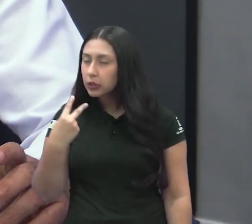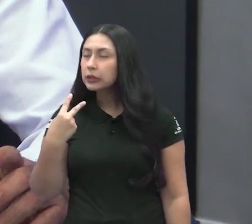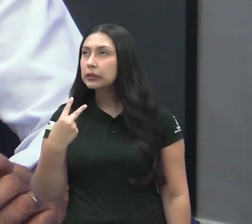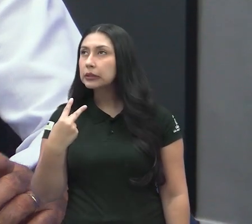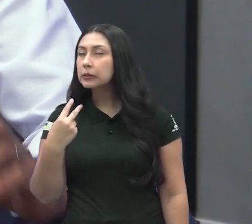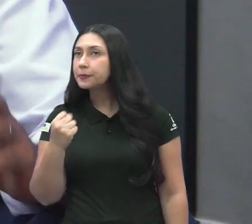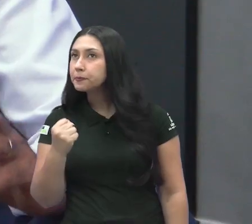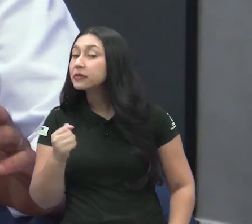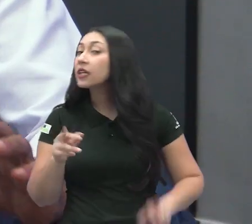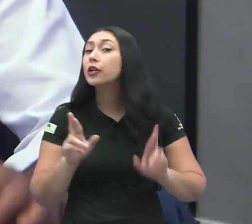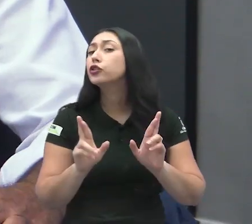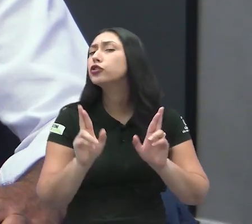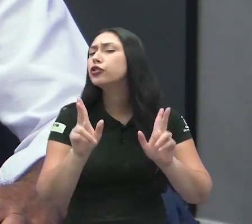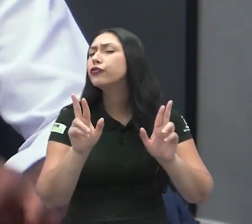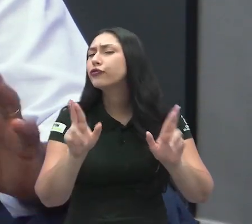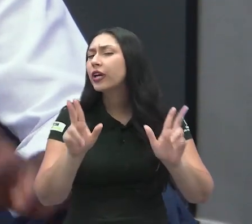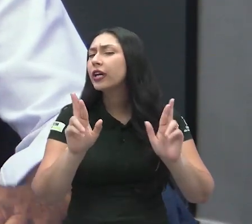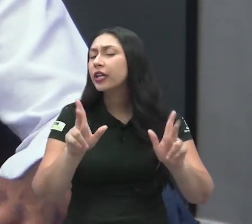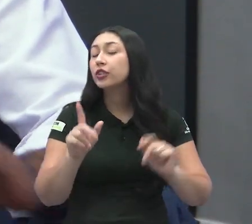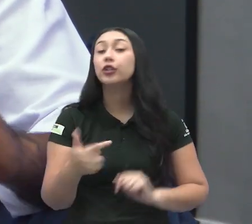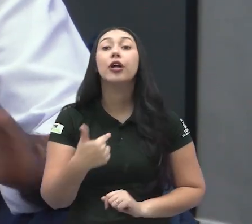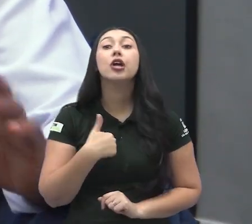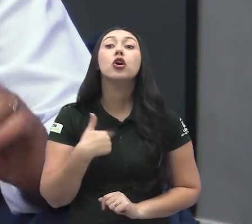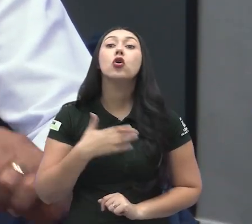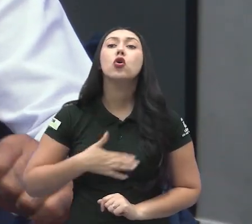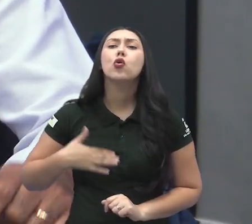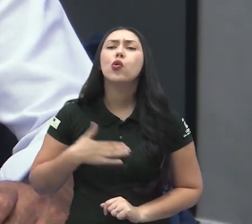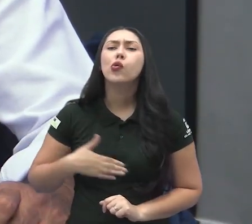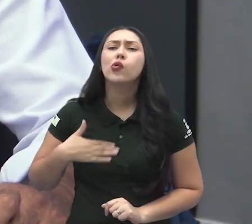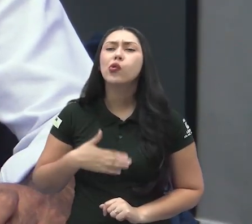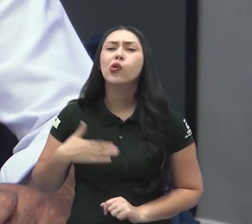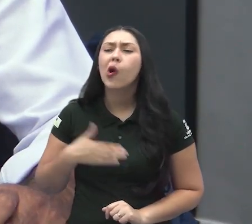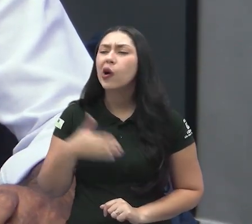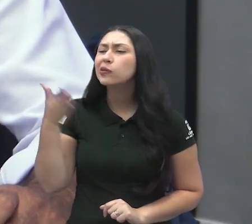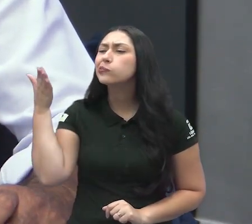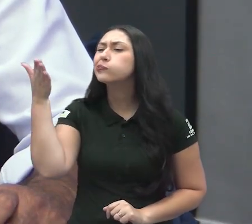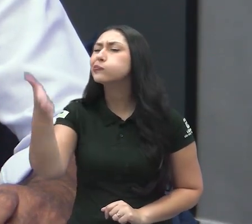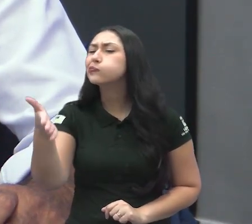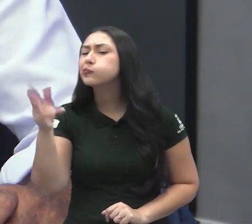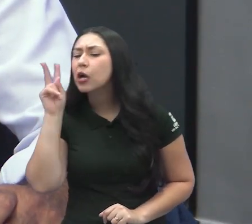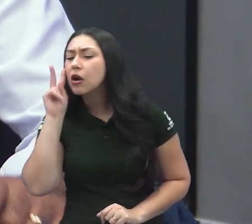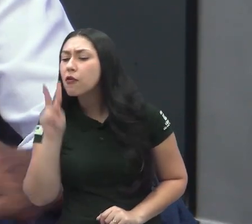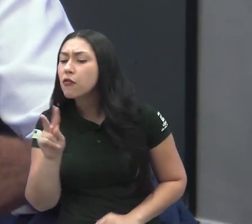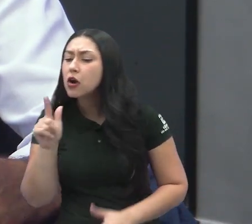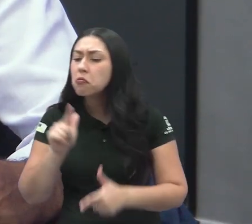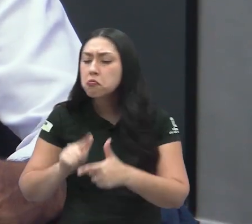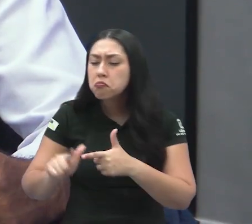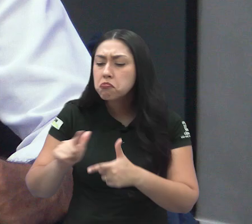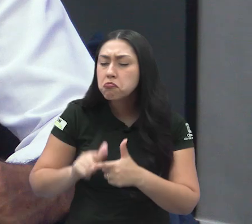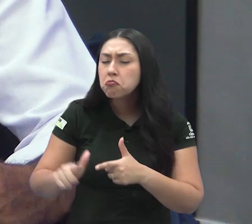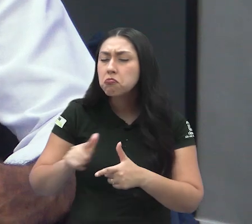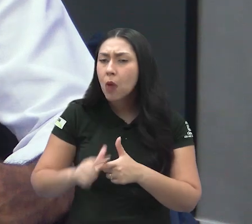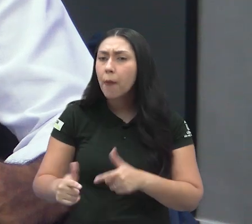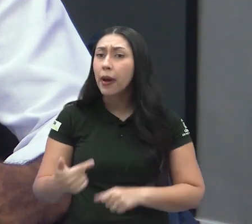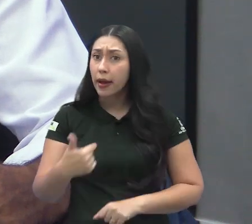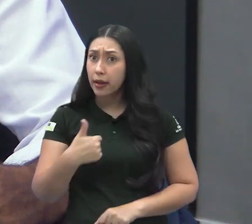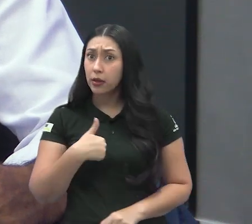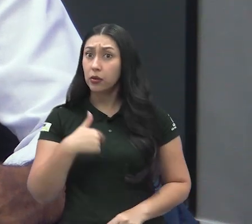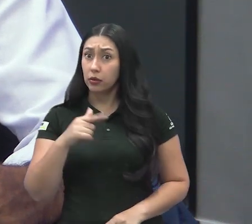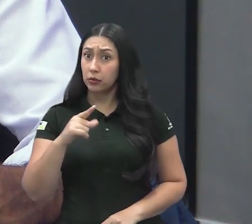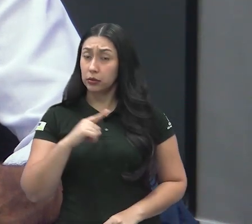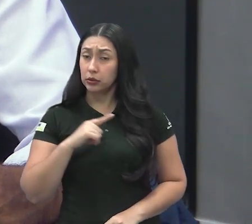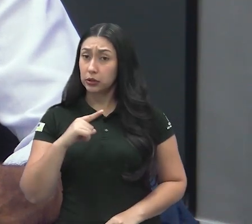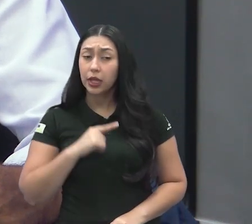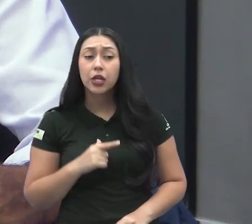pouco diferente de alguns. Eu gosto de estar lá na ponta, eu gosto de ver o problema, inclusive eu tenho